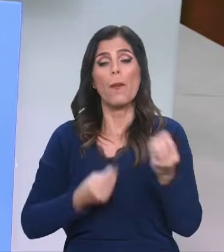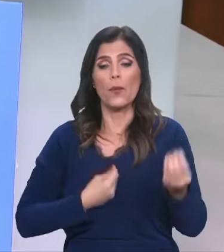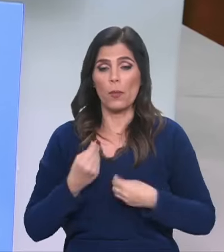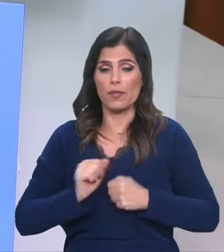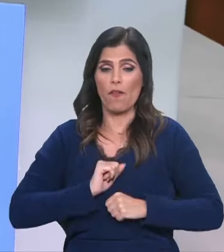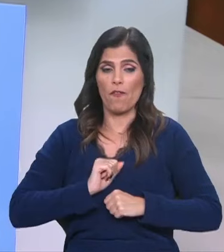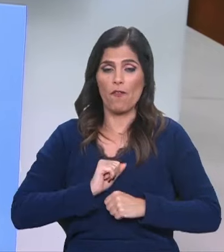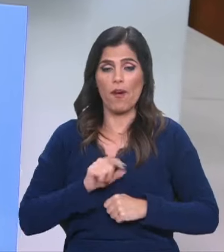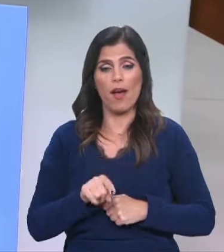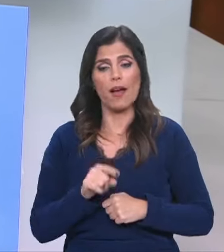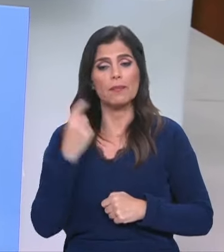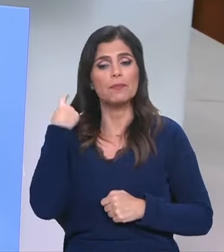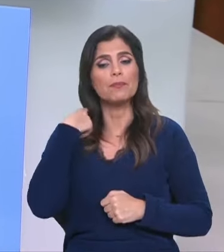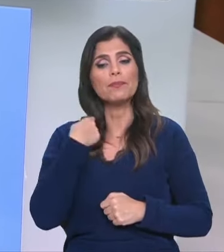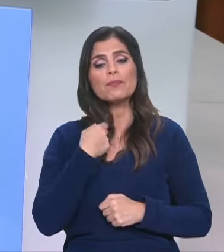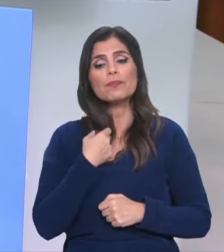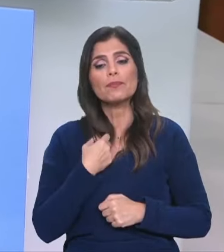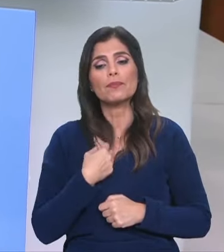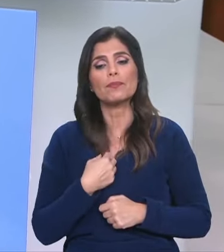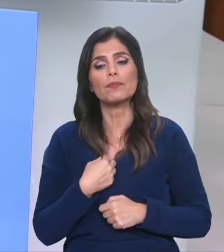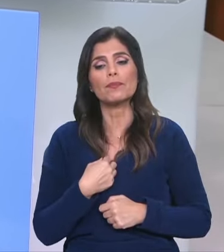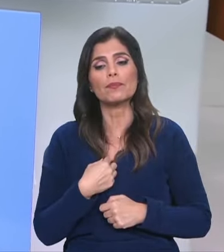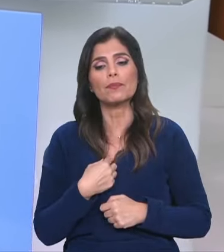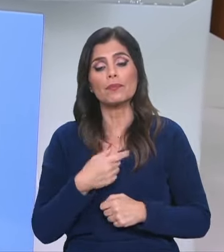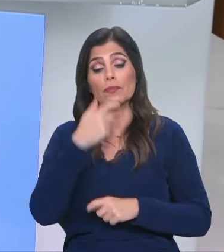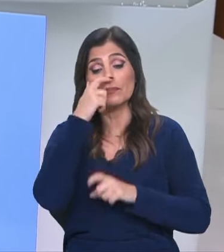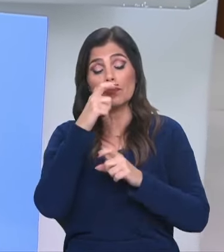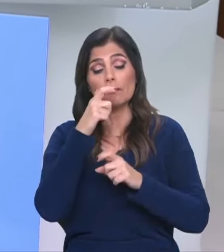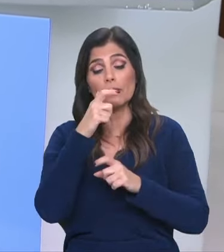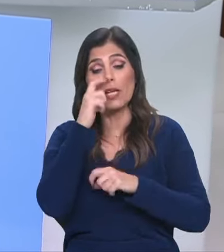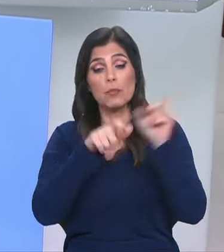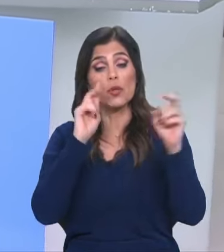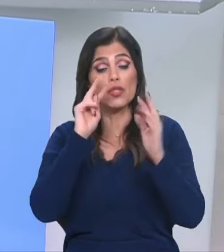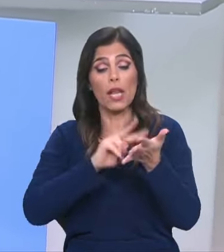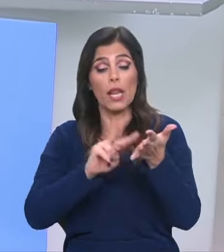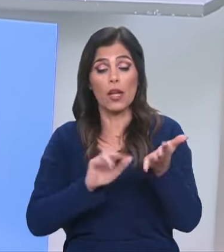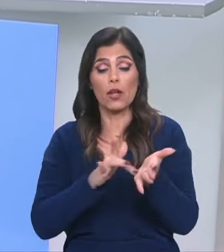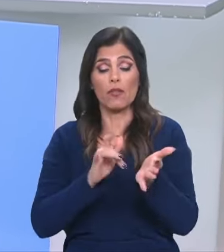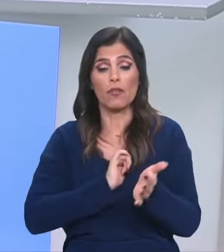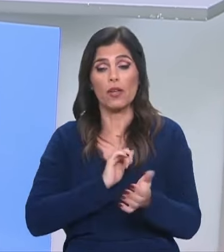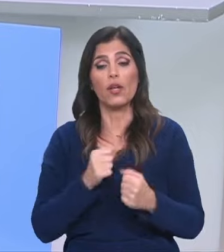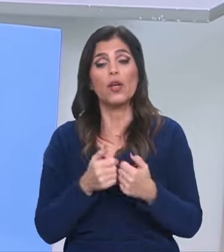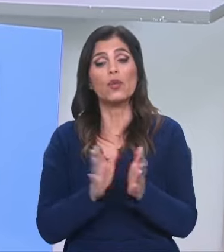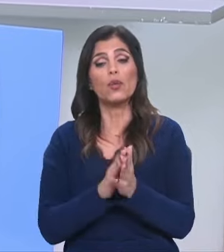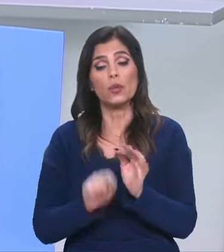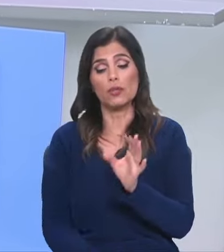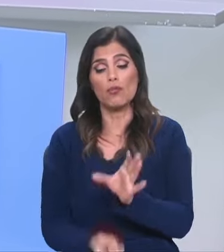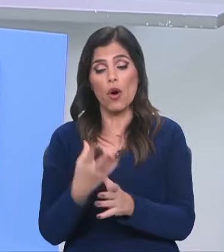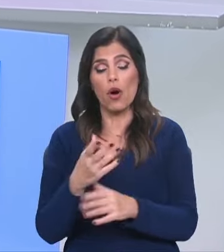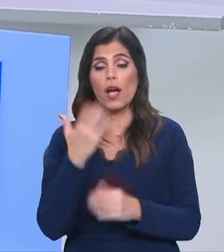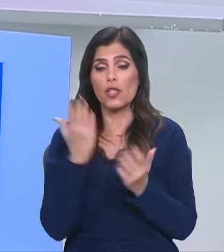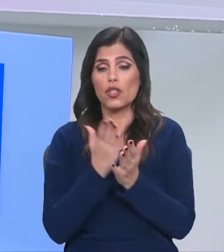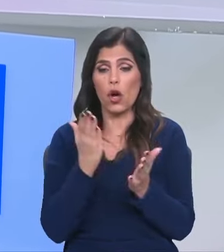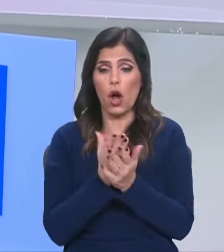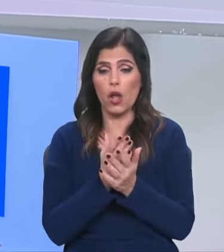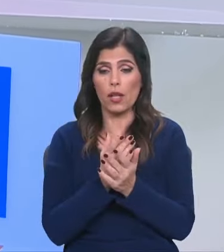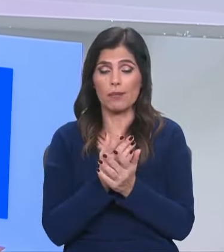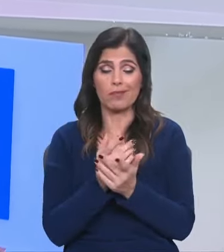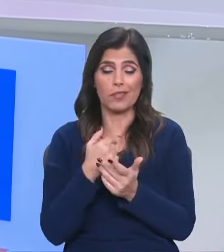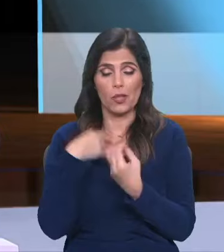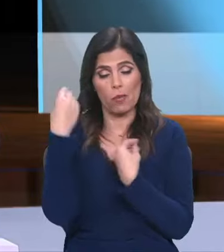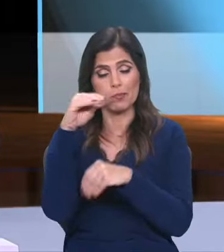foi mesmo ajudar os meus leitores, porque tudo isto nasceu na escola onde eu dou aulas. Eu sou professor no Colégio de